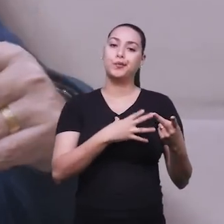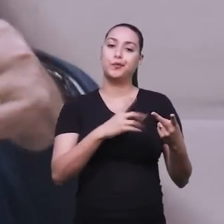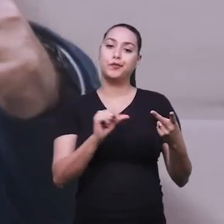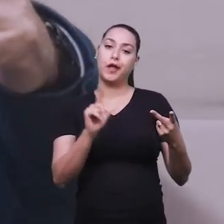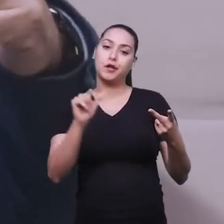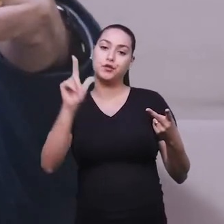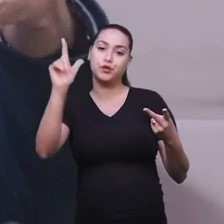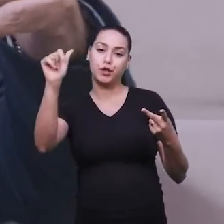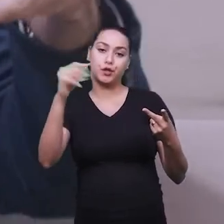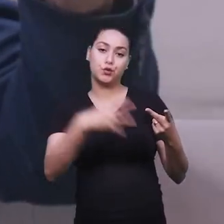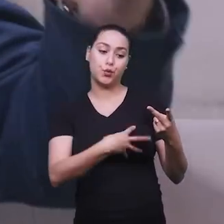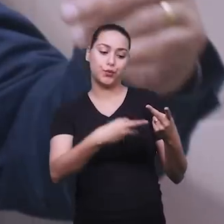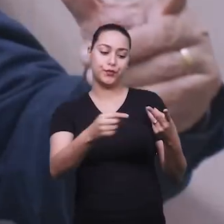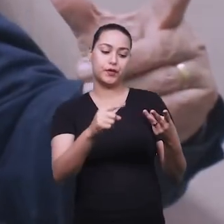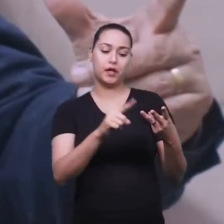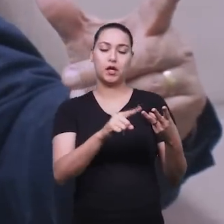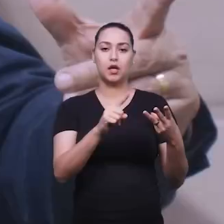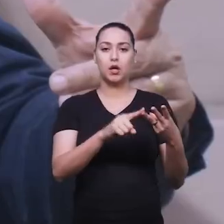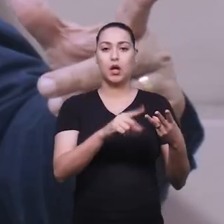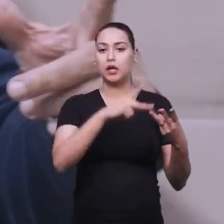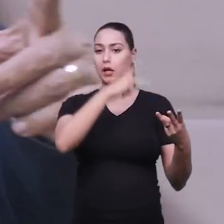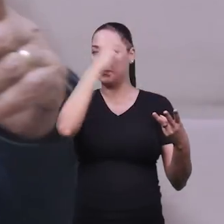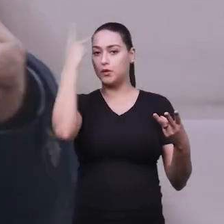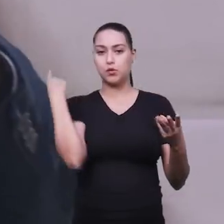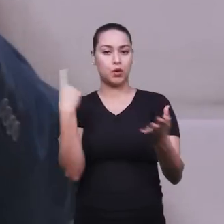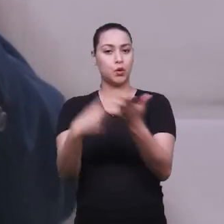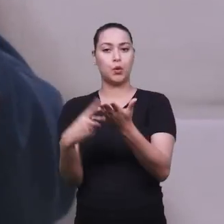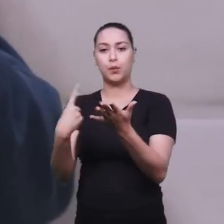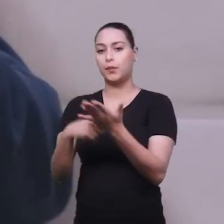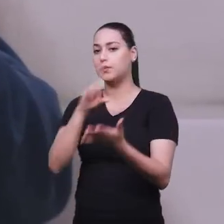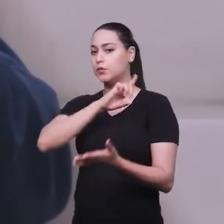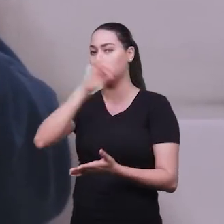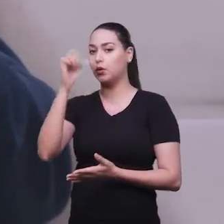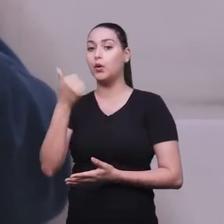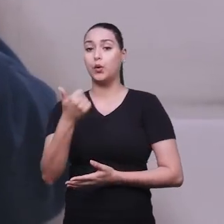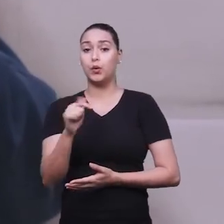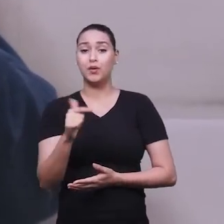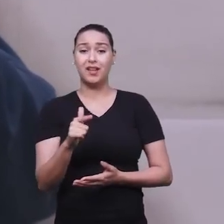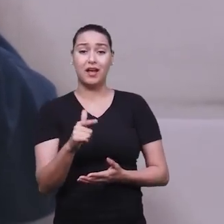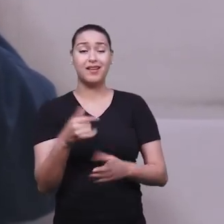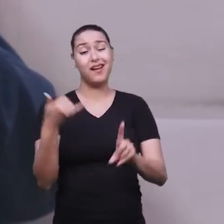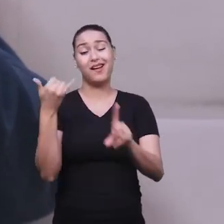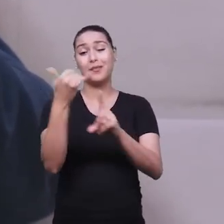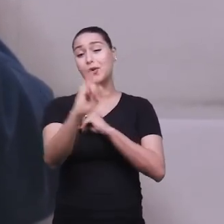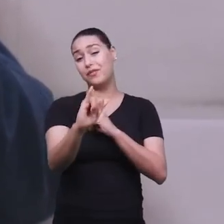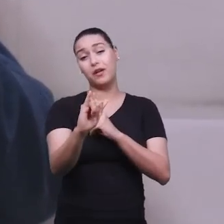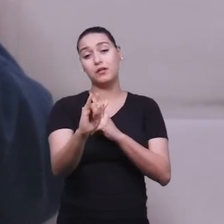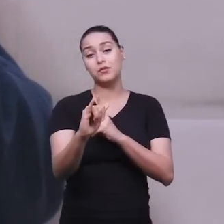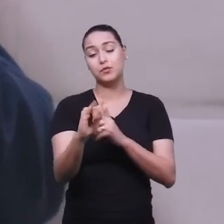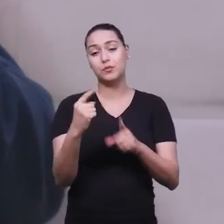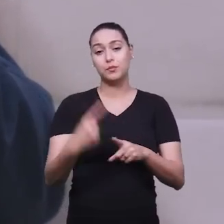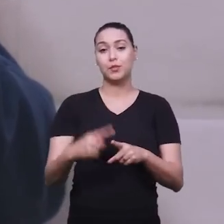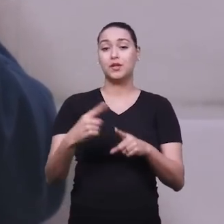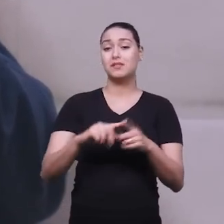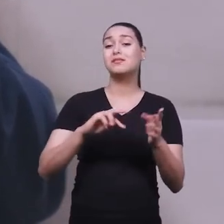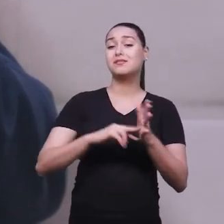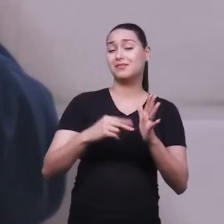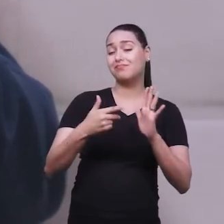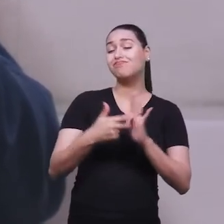o incircunciso. Então, todas essas restrições têm